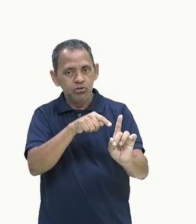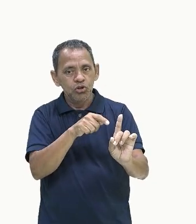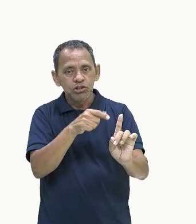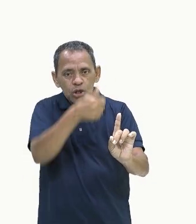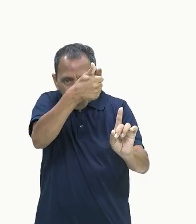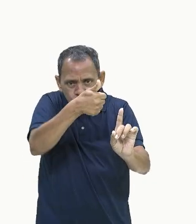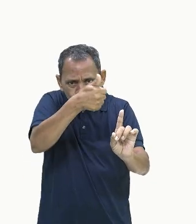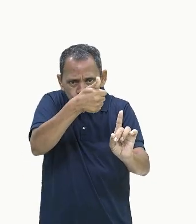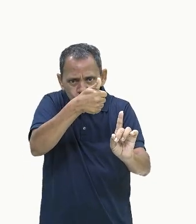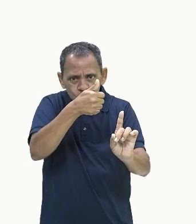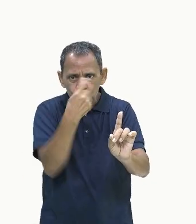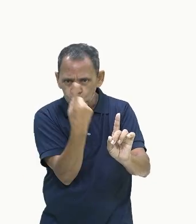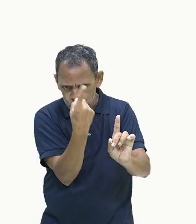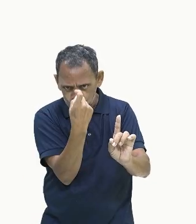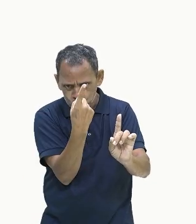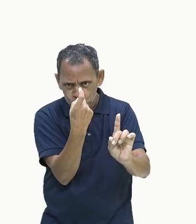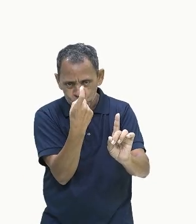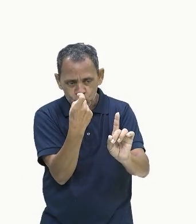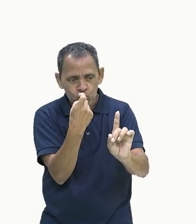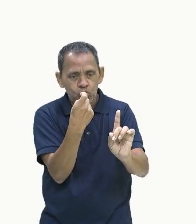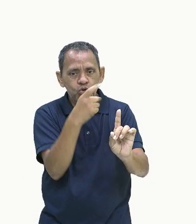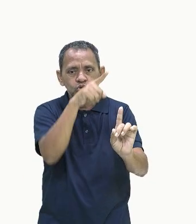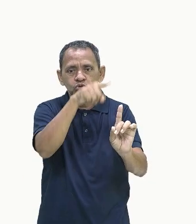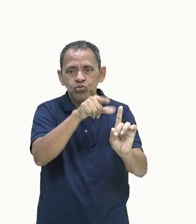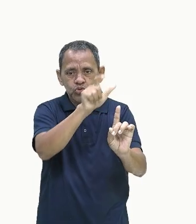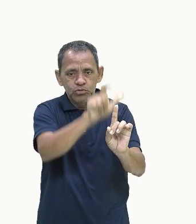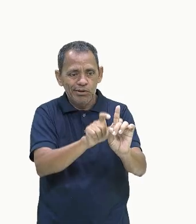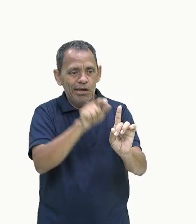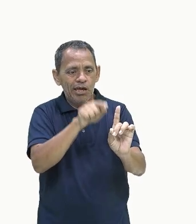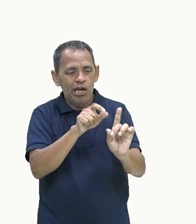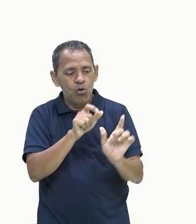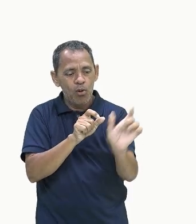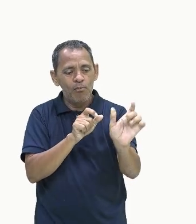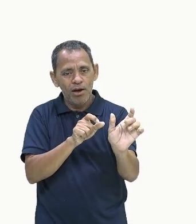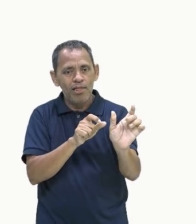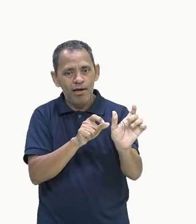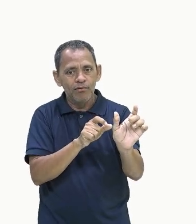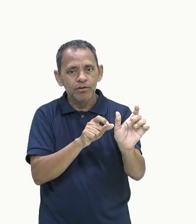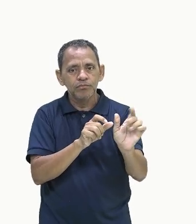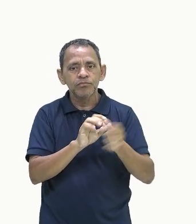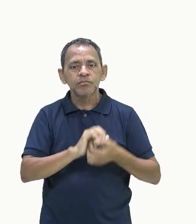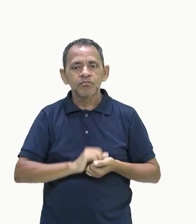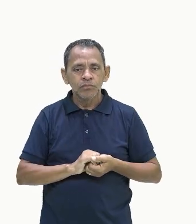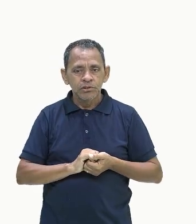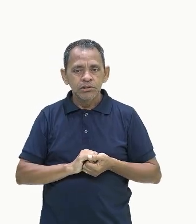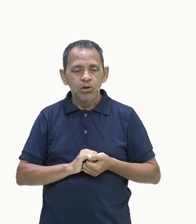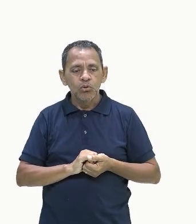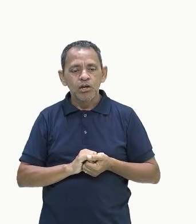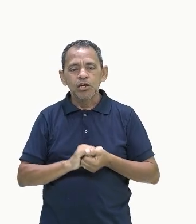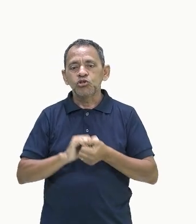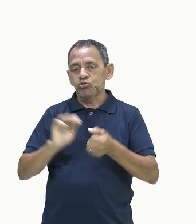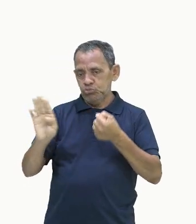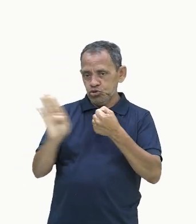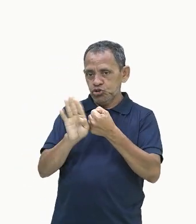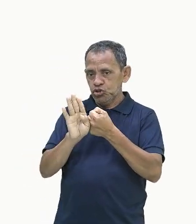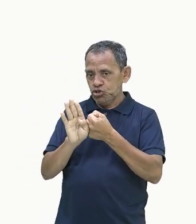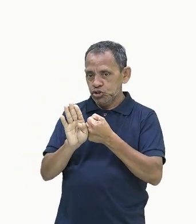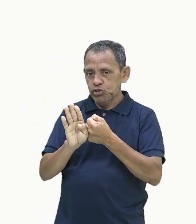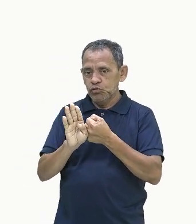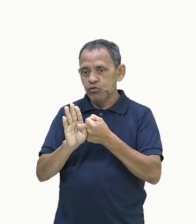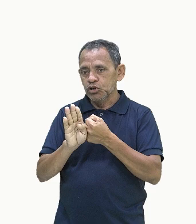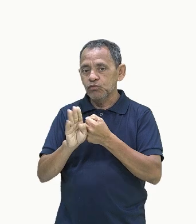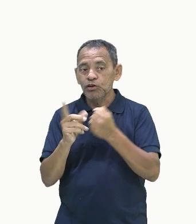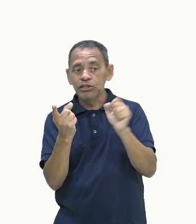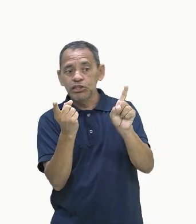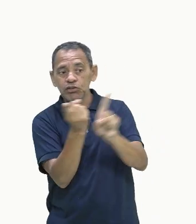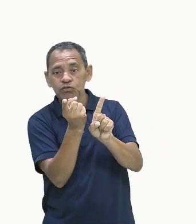sujeito, perdão, é aí assumido pelo nosso substantivo. É um substantivo que vai exercer essa função, ok? E aí,